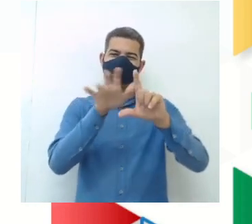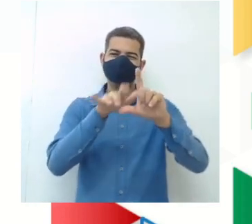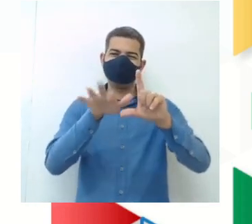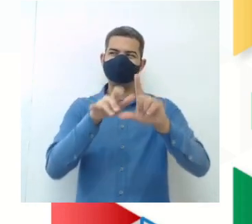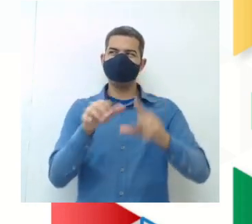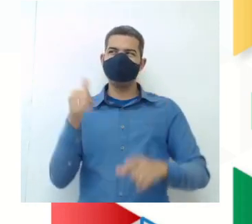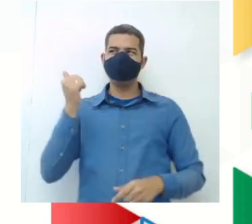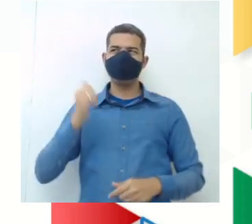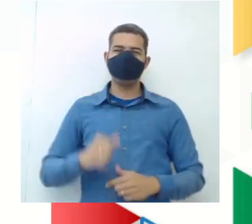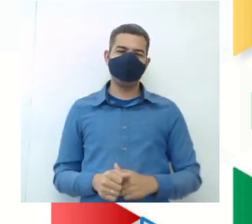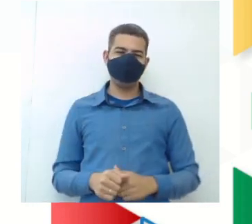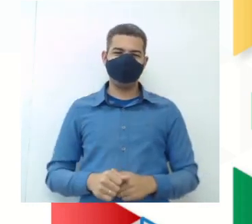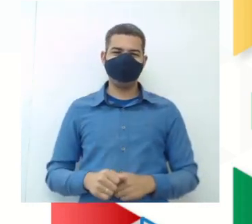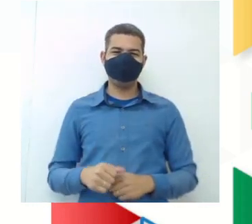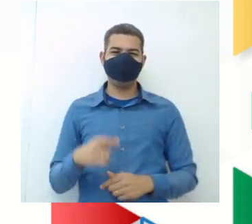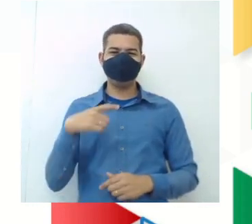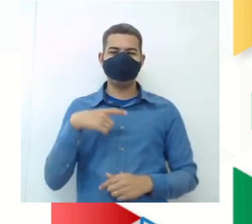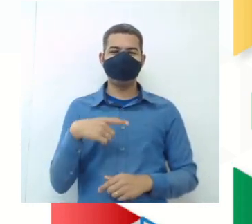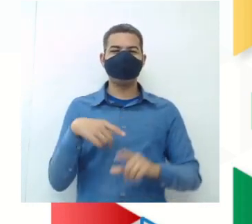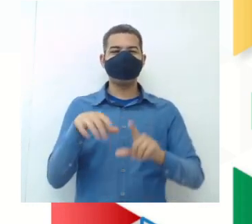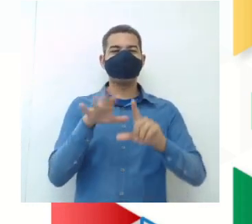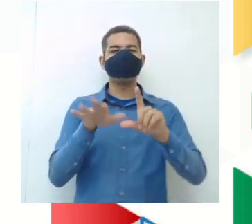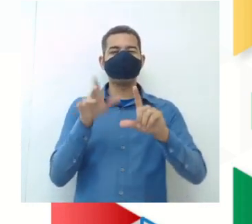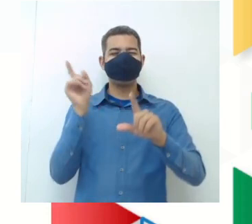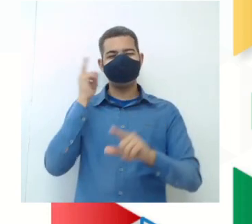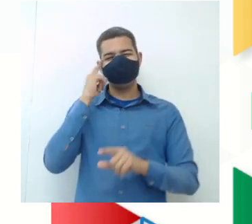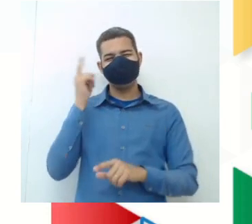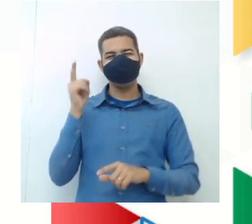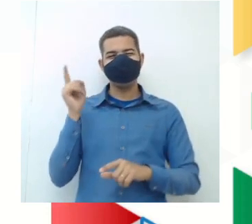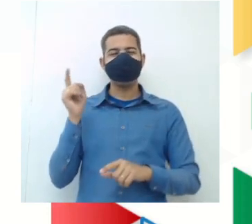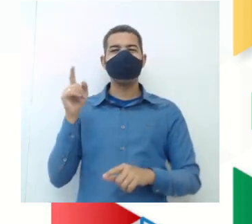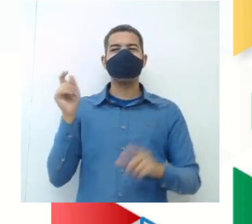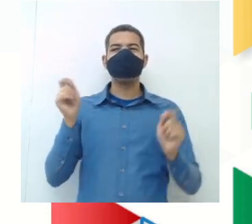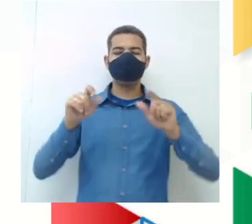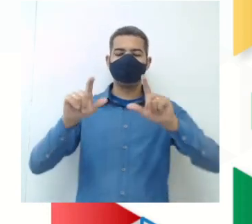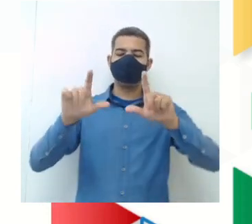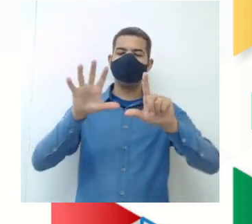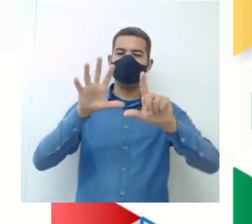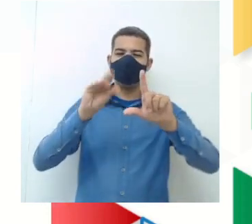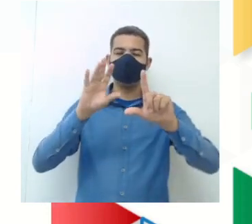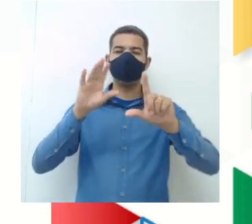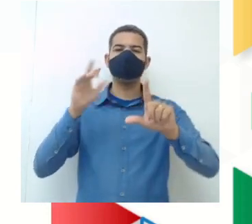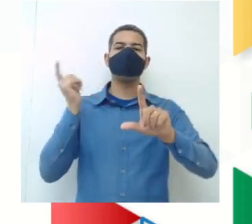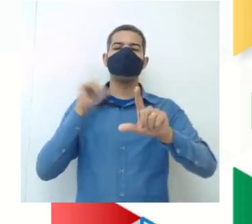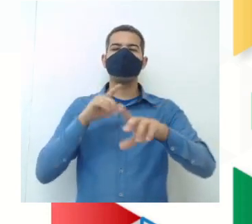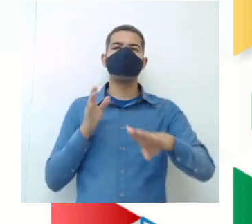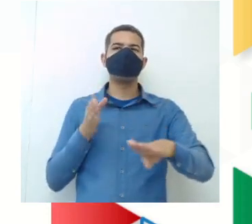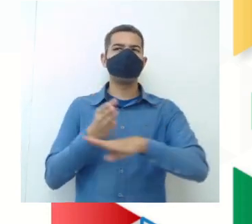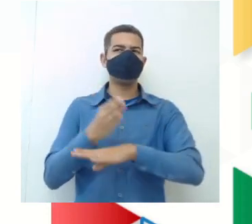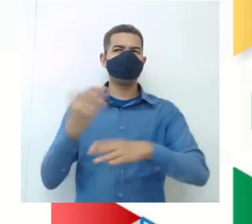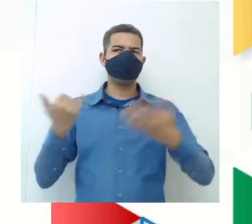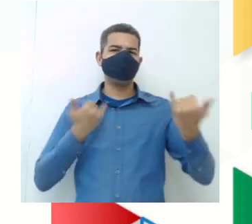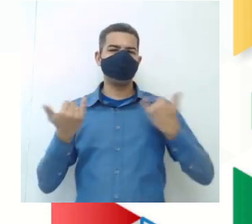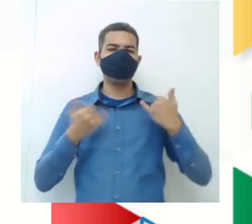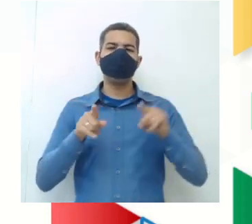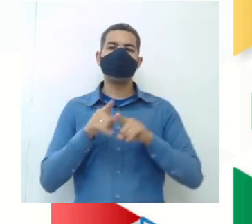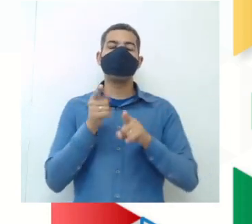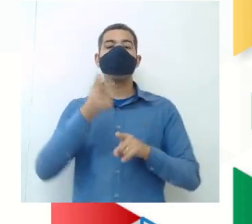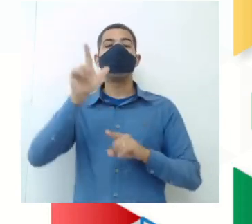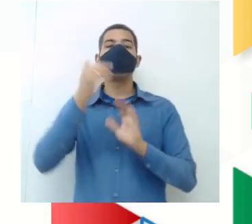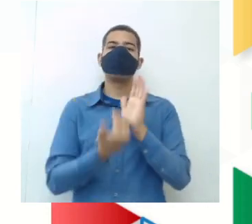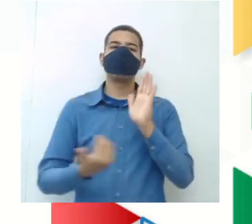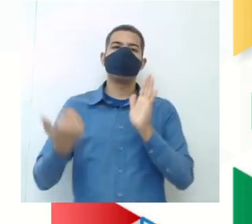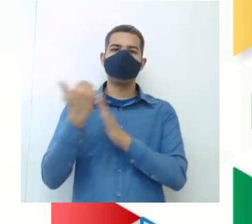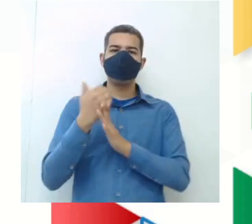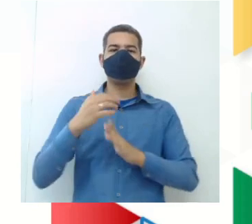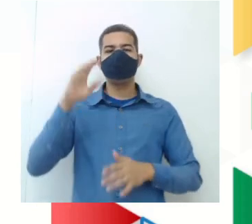Code que está aí, esse quadradinho preto e branco na tua tela, e você vai ter acesso a essas informações e muito mais que